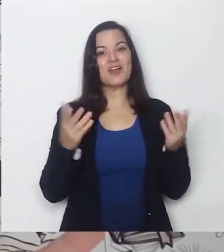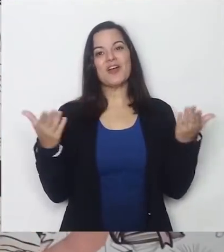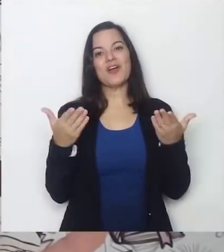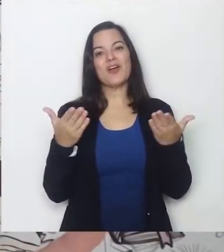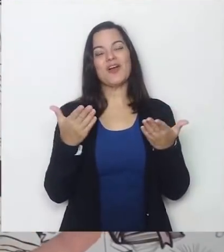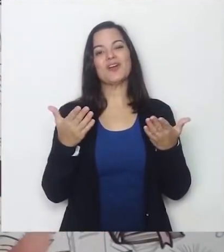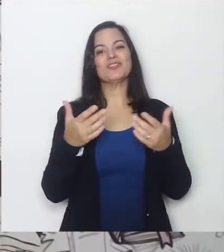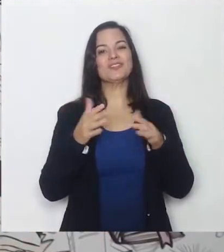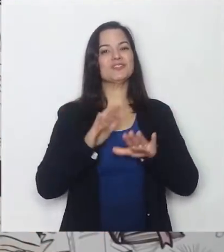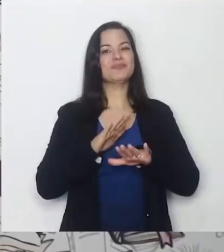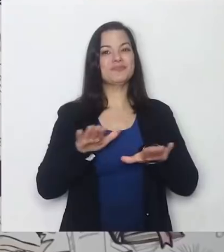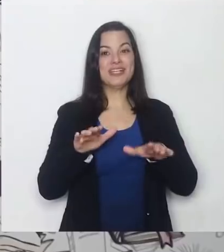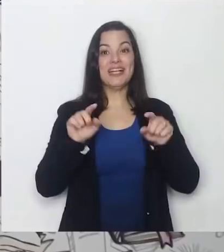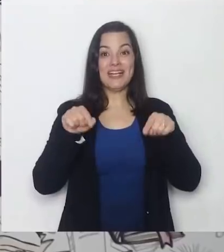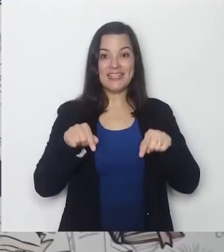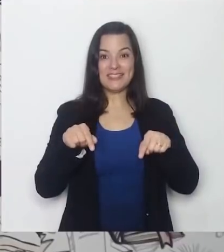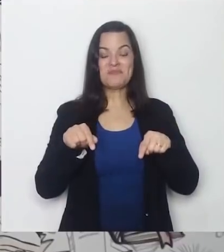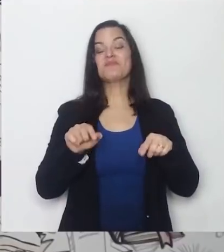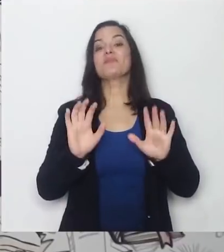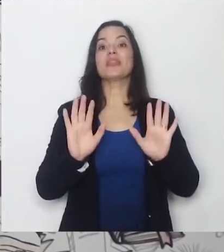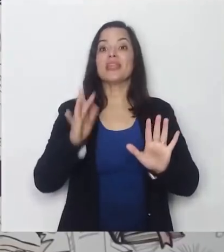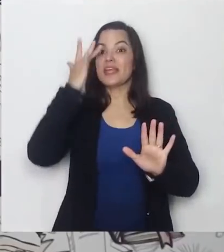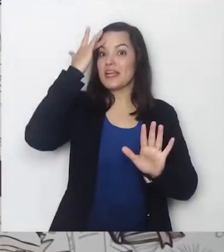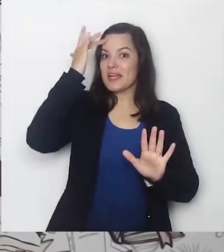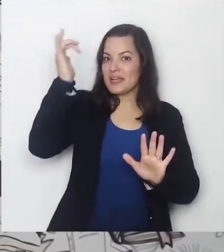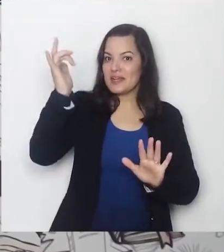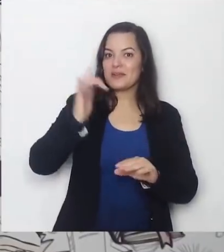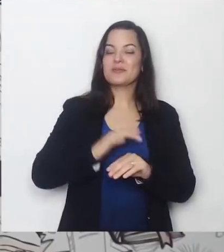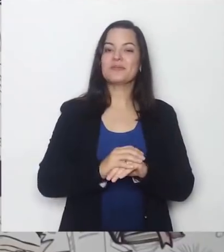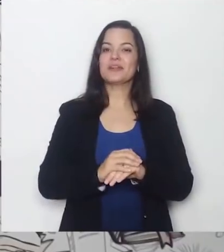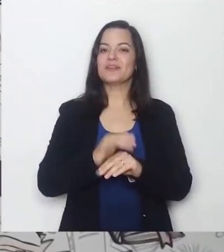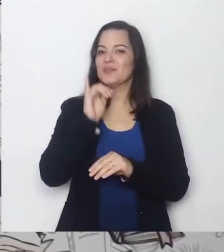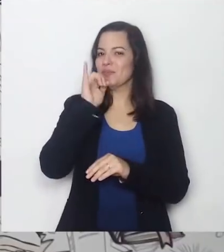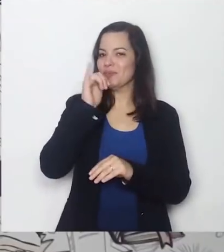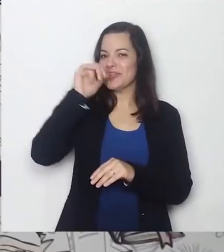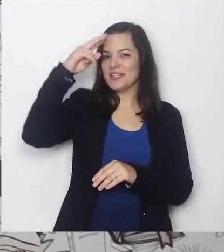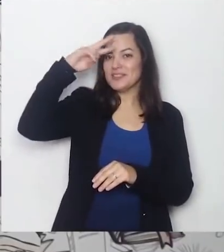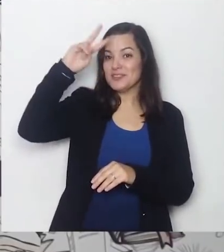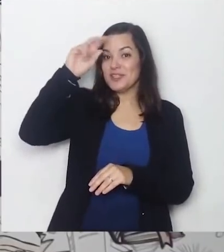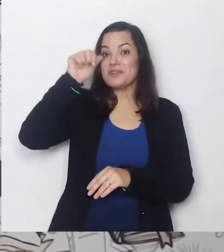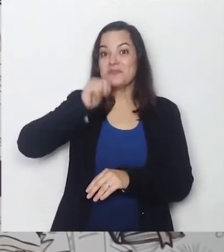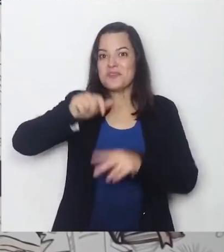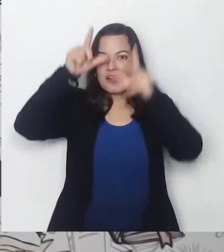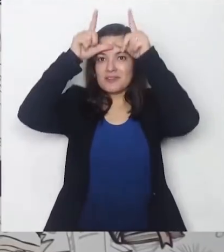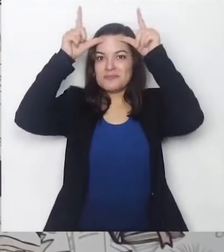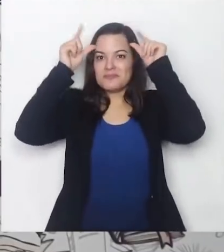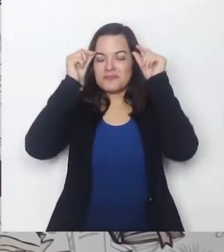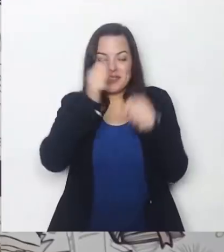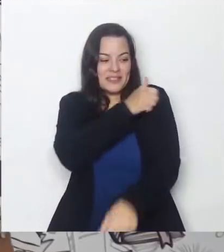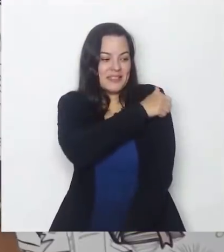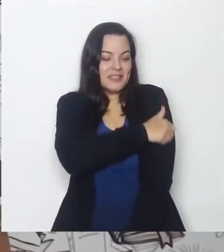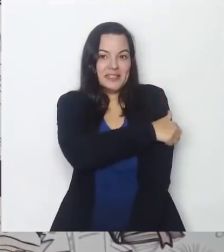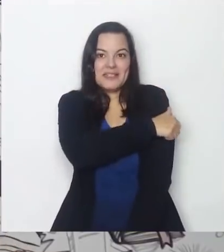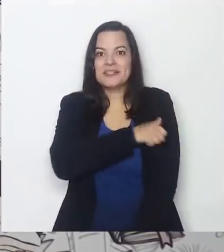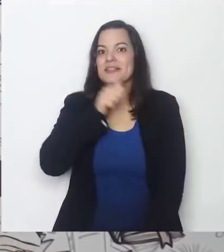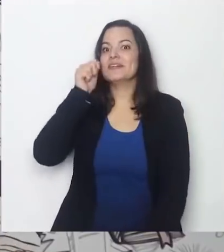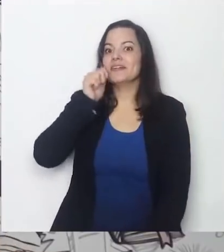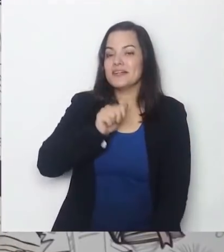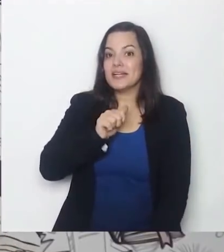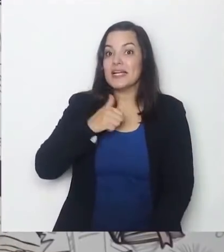nós ficamos por aqui. Amanhã eu vou te contar a história de uma enfermeira que atuou na